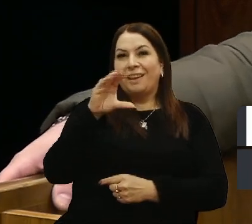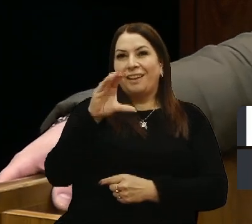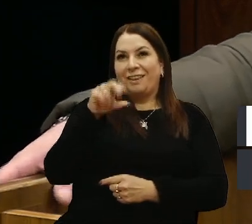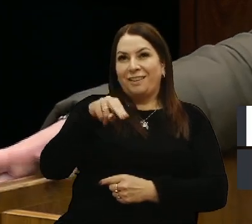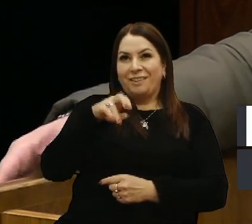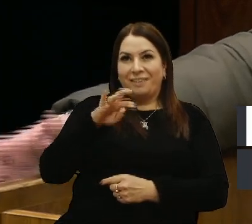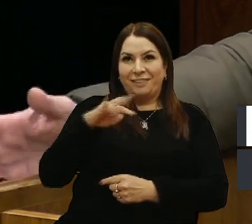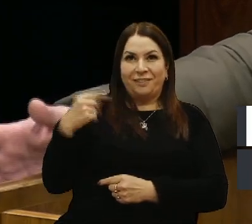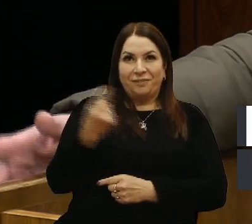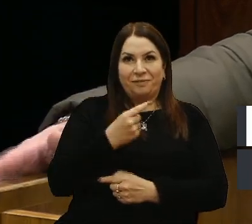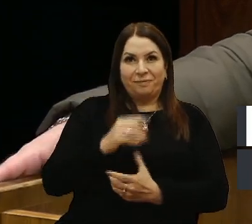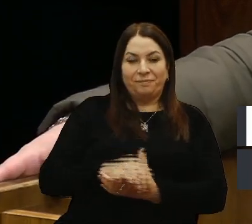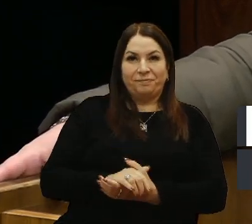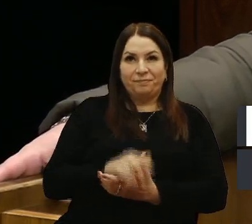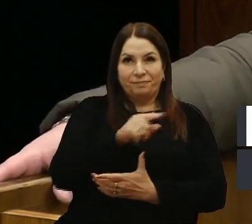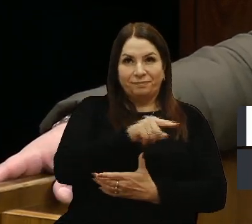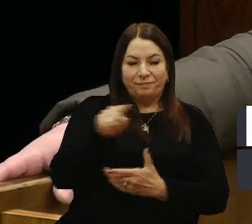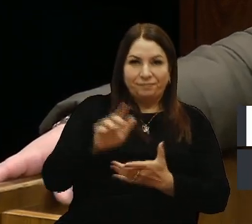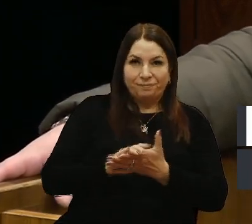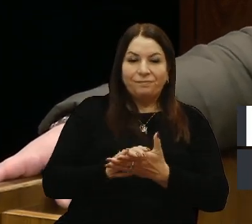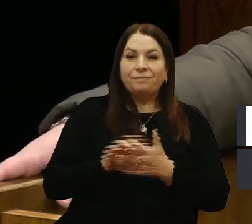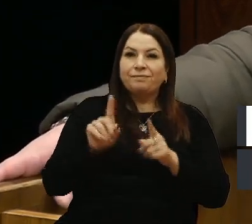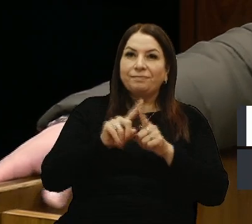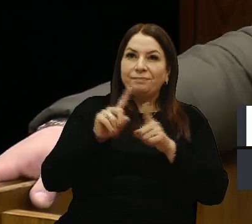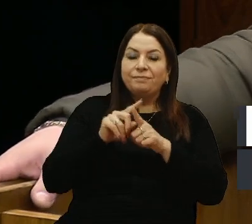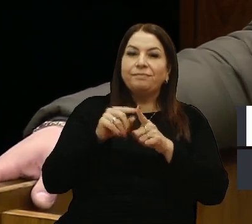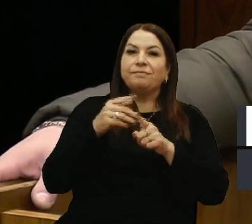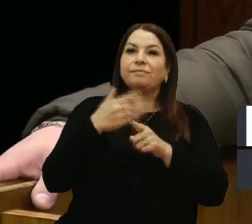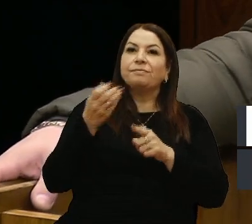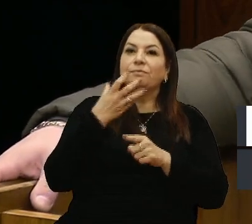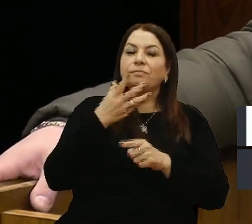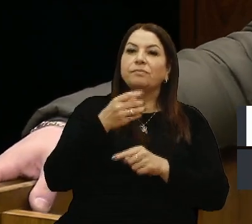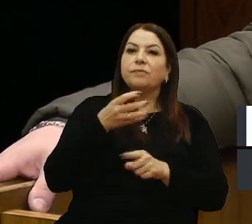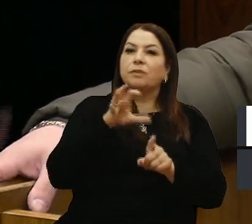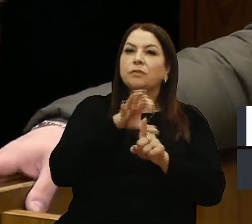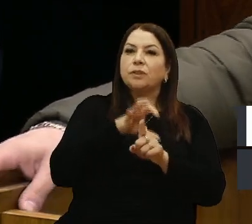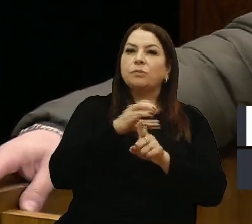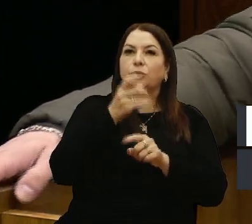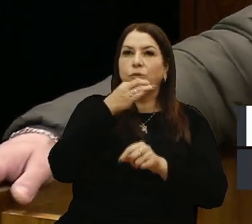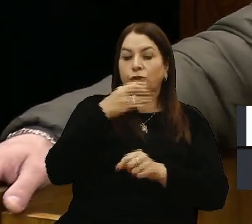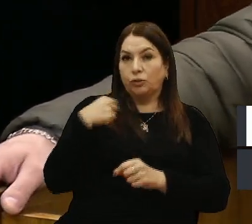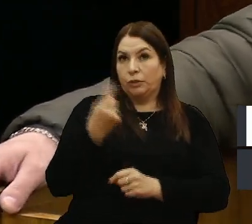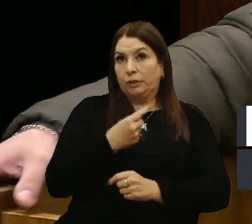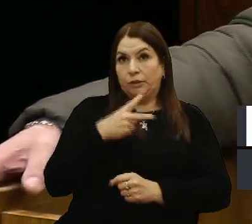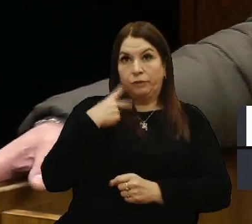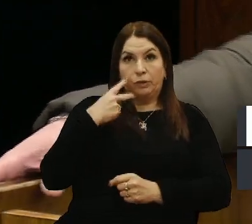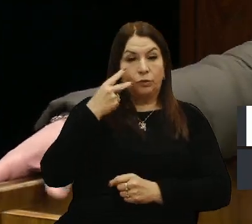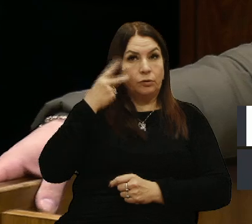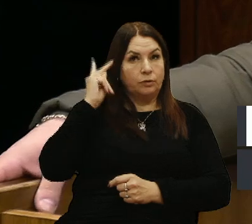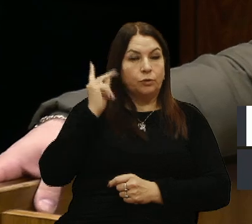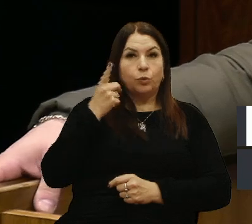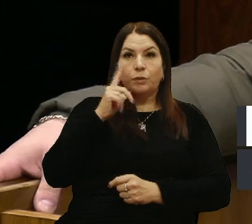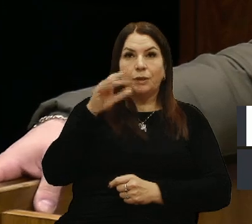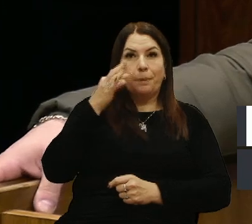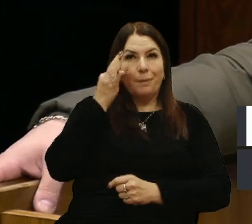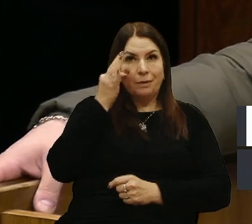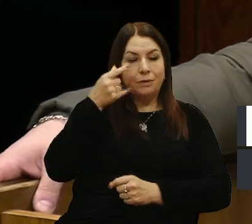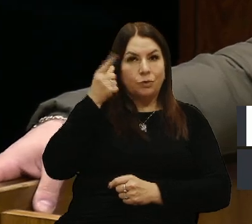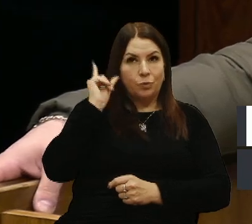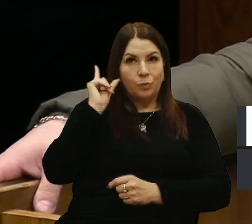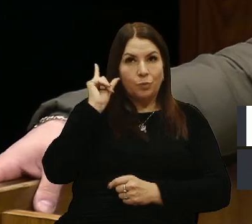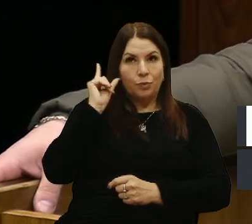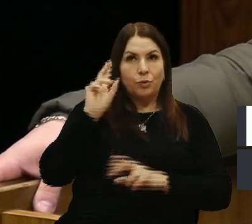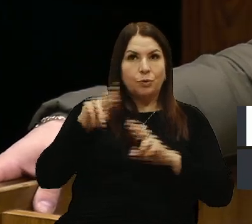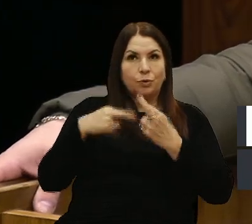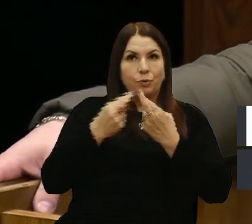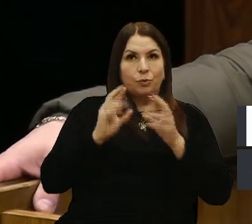essa tribuna, um tema que tem afetado muita gente em Caxias do Sul, e vereador Iago, apesar de não ter conseguido me fazer presente ontem na